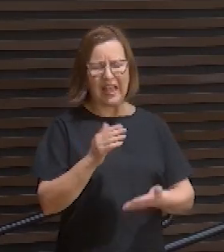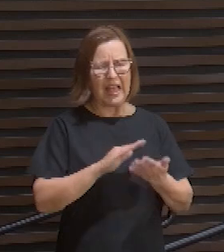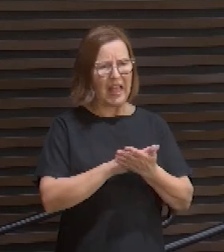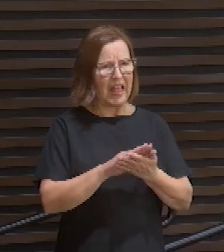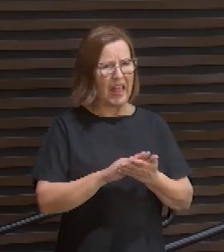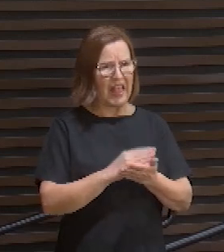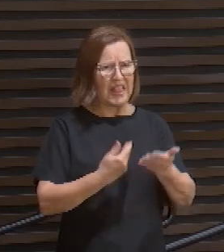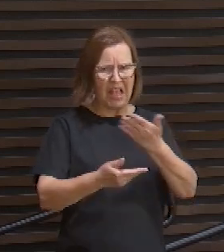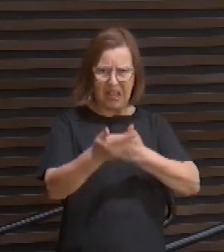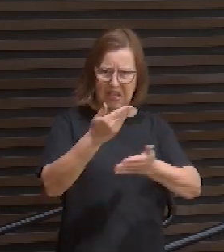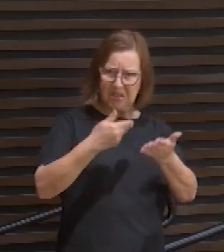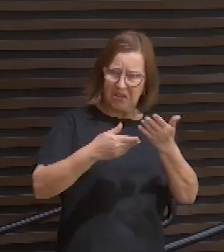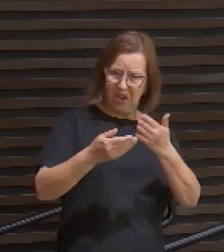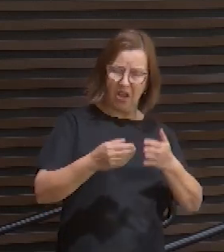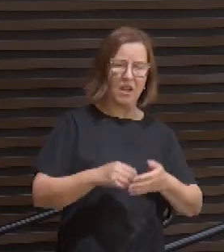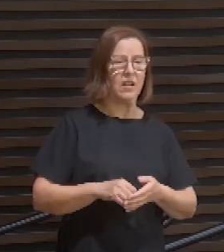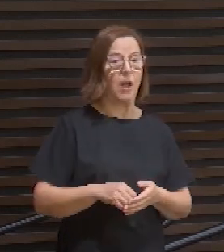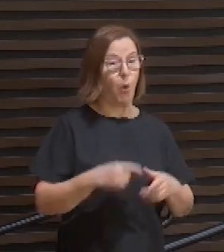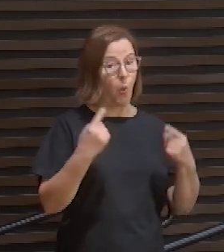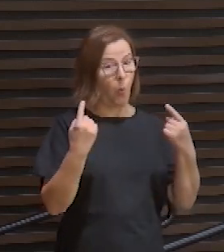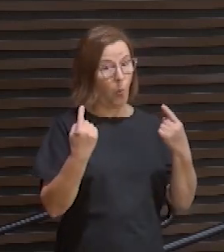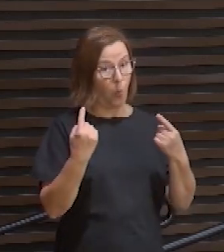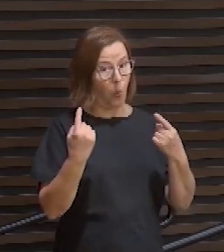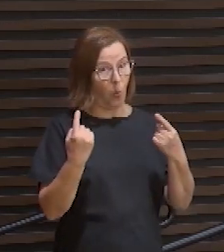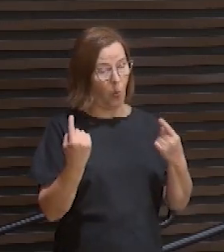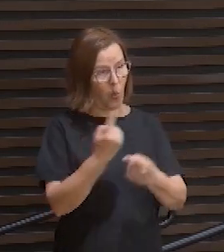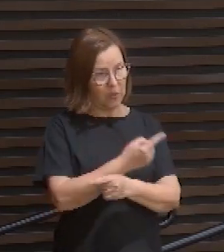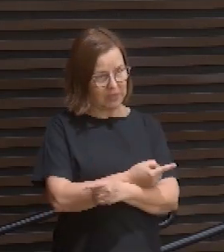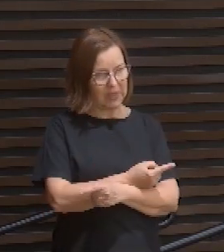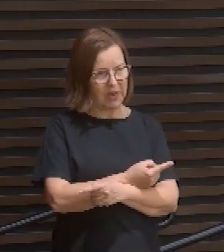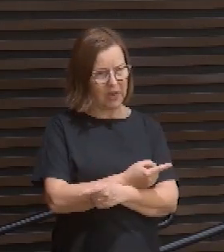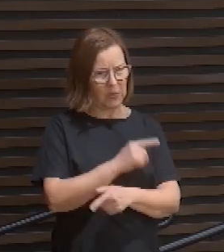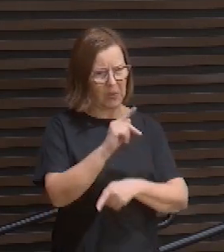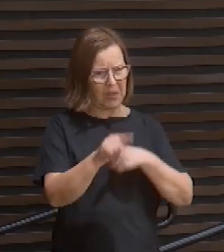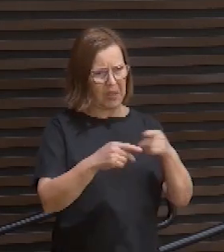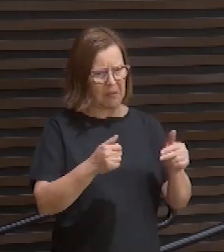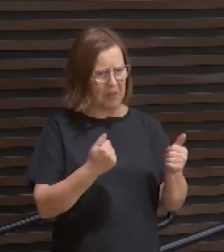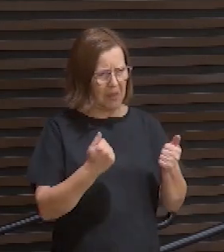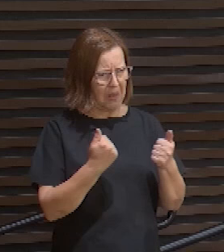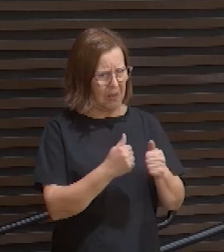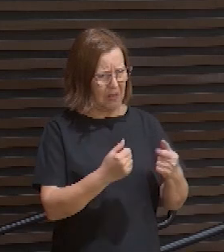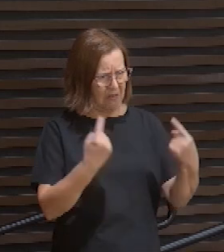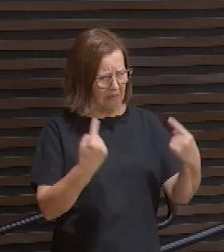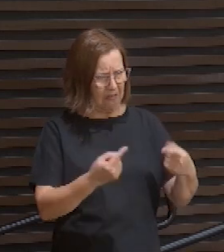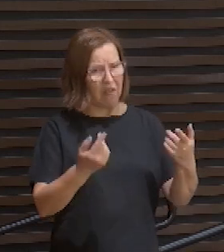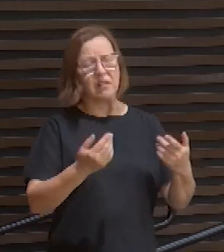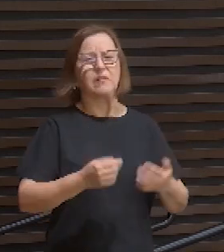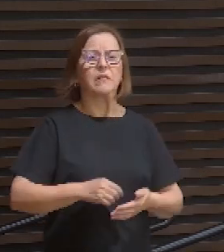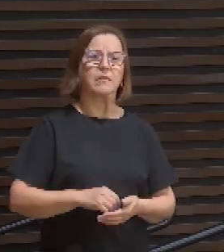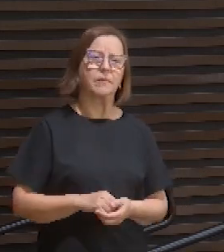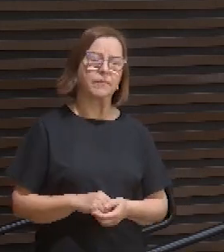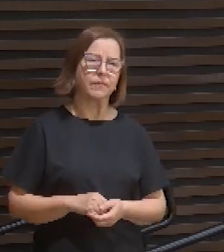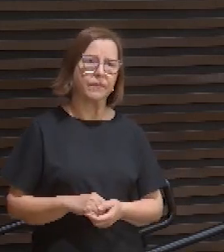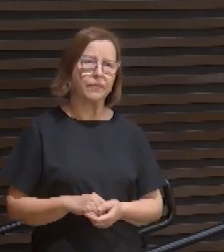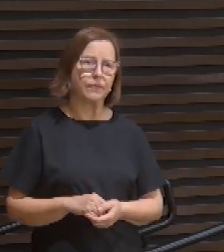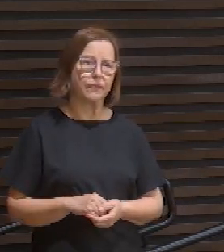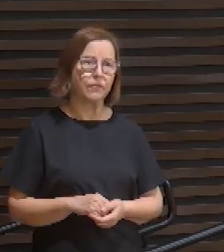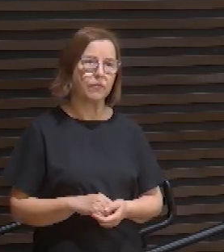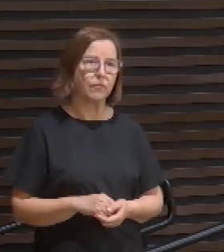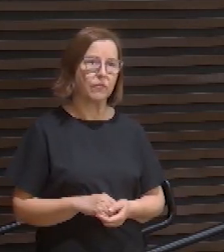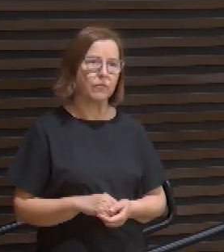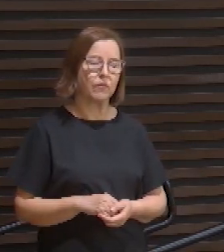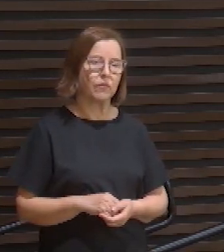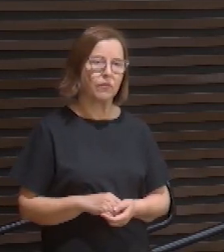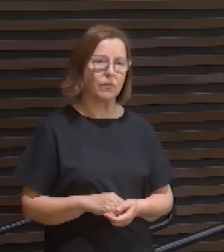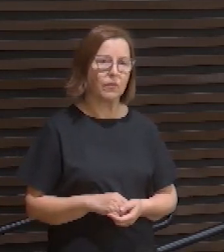Paulo, lá em Atenas, quando pregou, lá no Areópago, ele foi escarnecido a hora que ele falou da ressurreição. Diante de Félix,